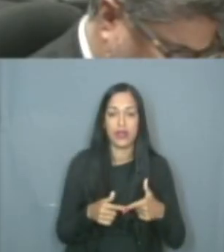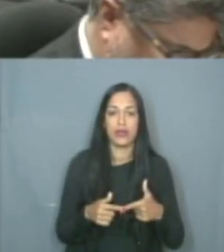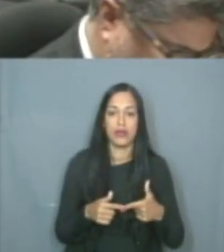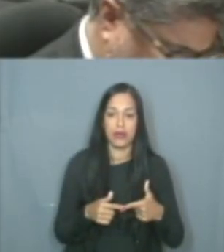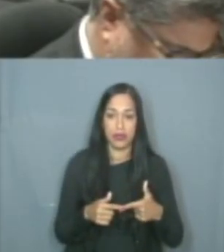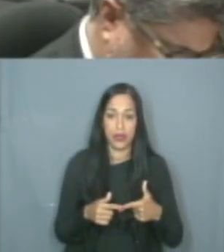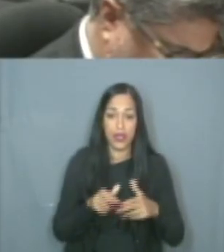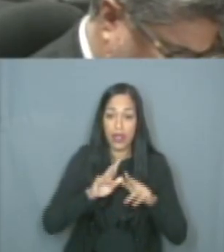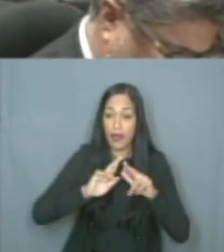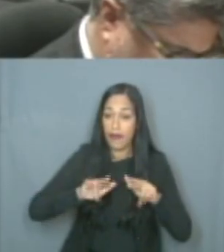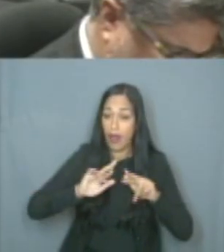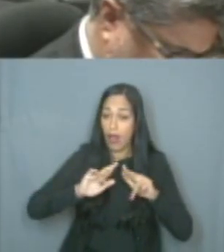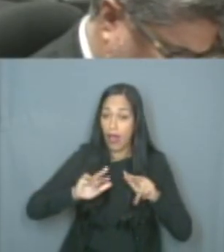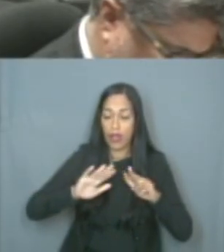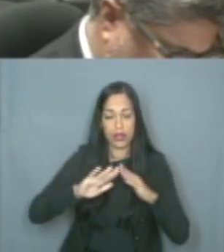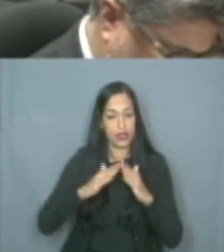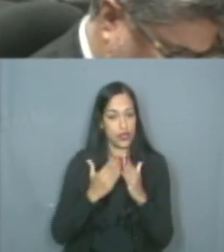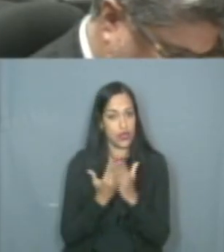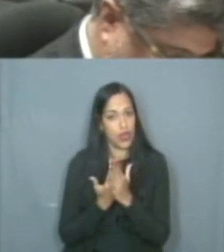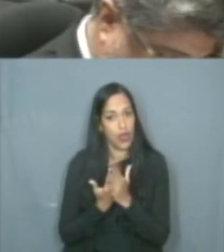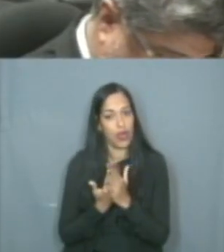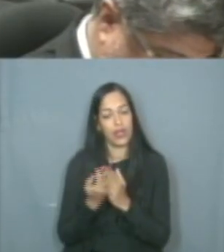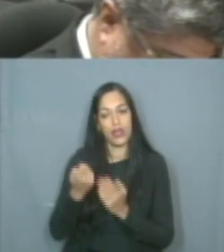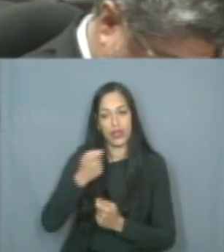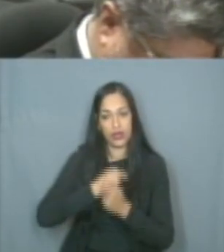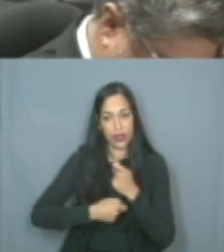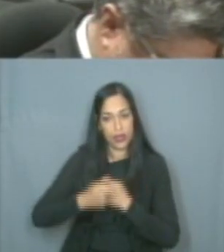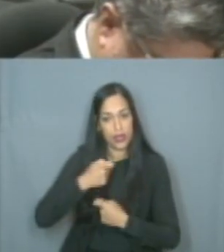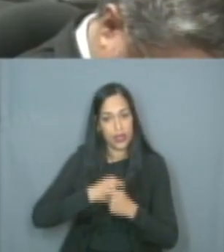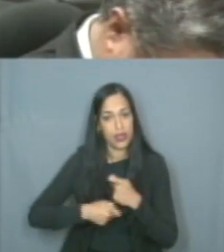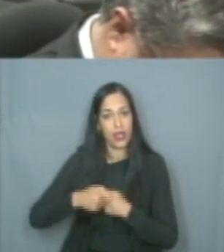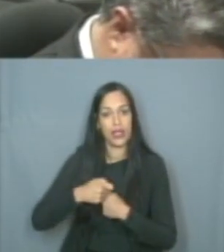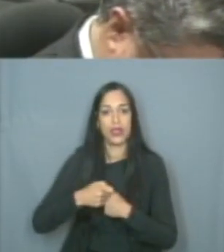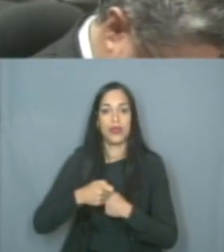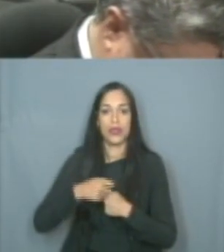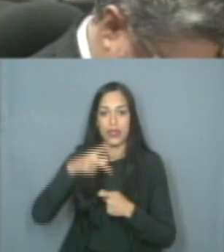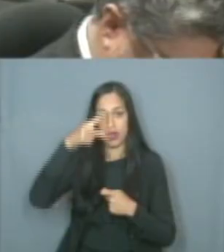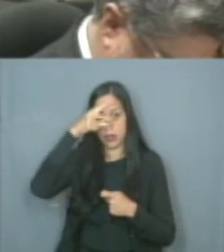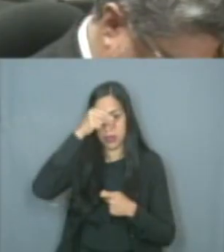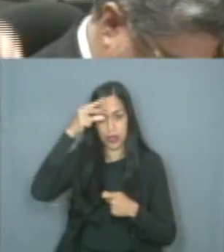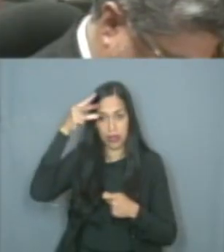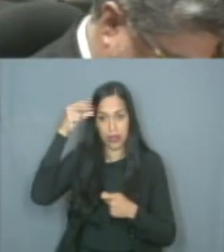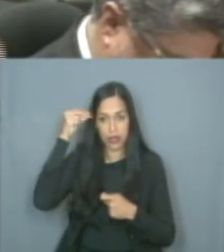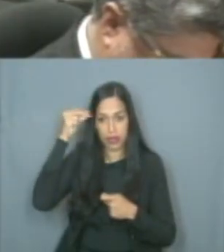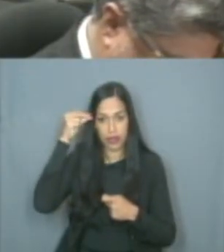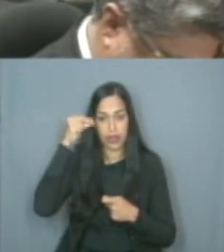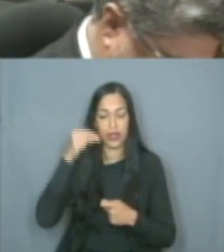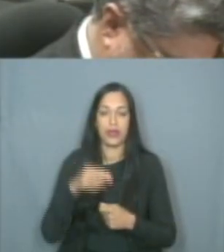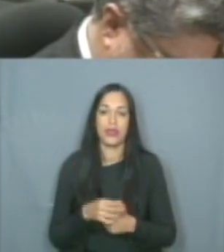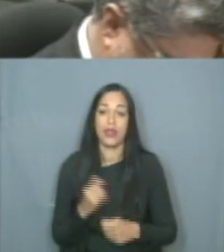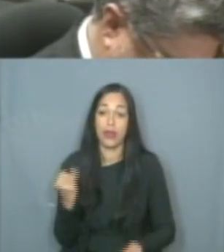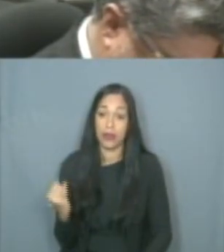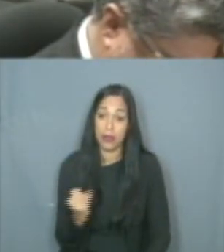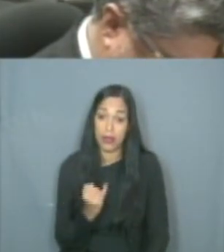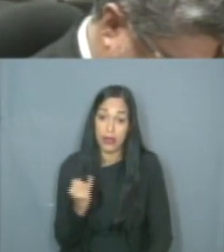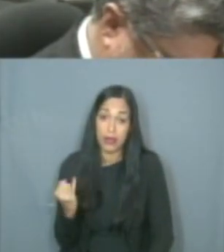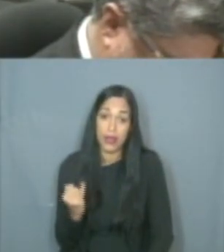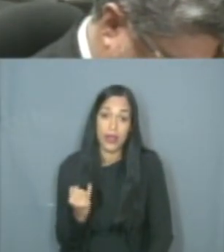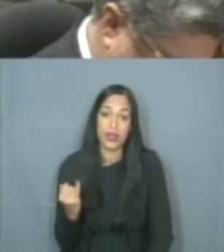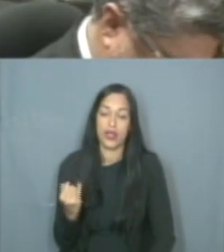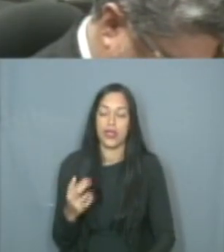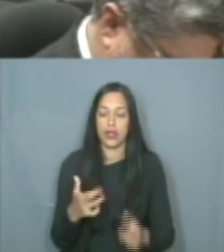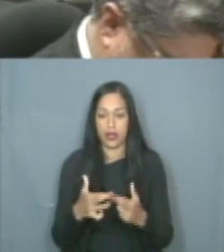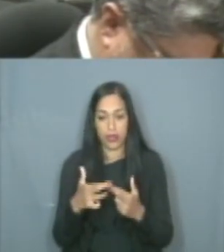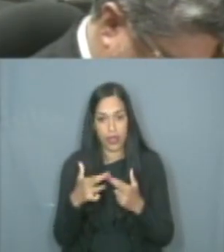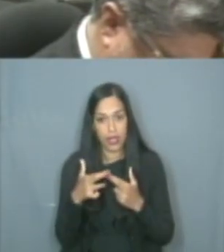em dezenas de escolas que são administradas pela prefeitura. E é muito relevante os